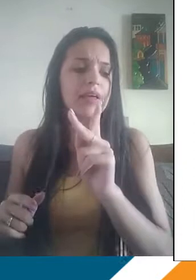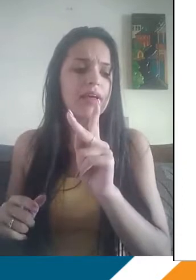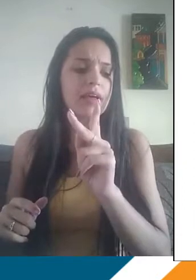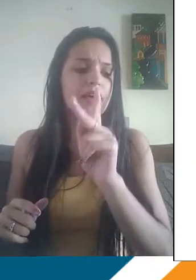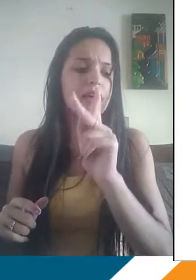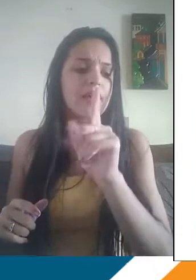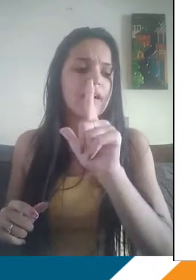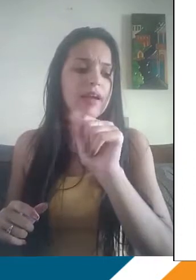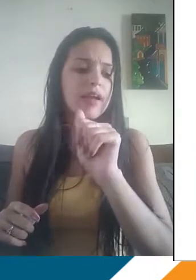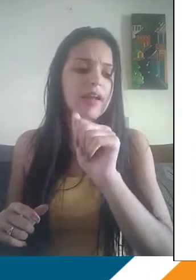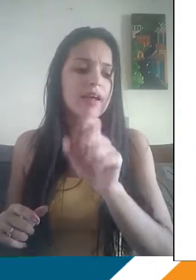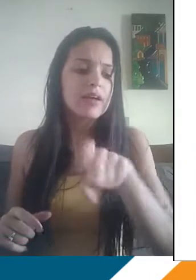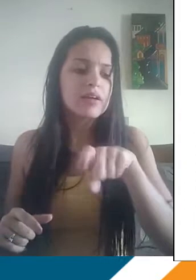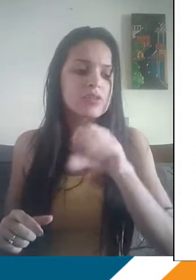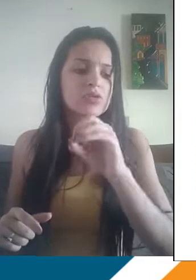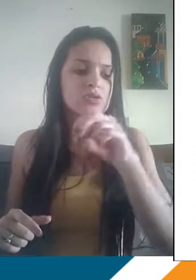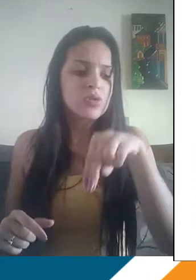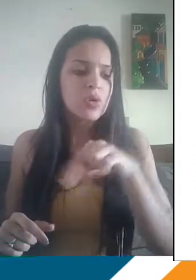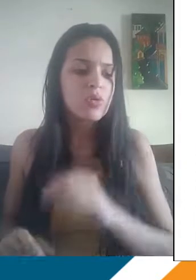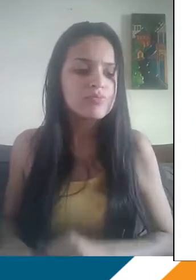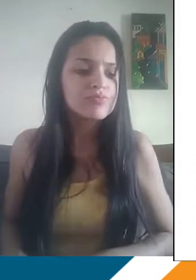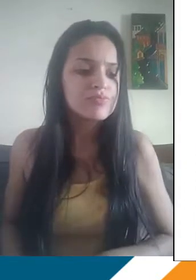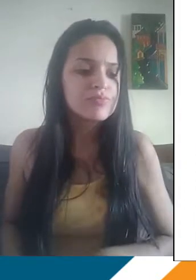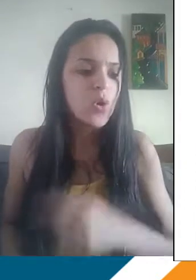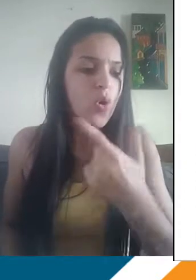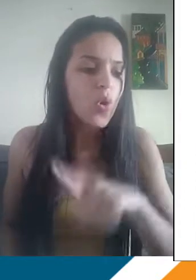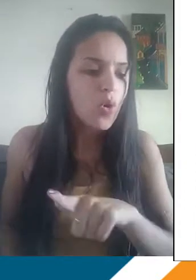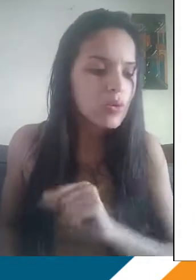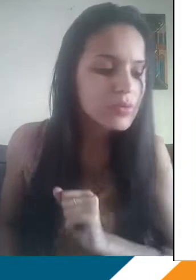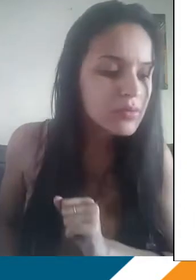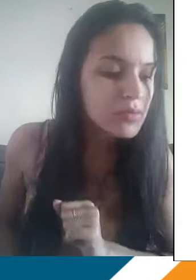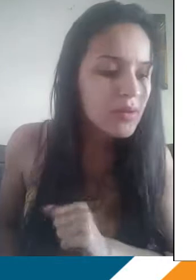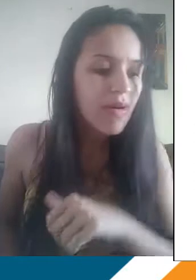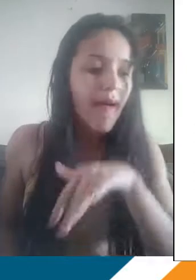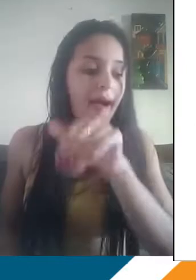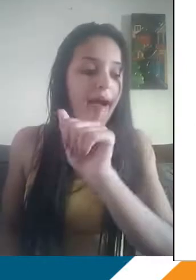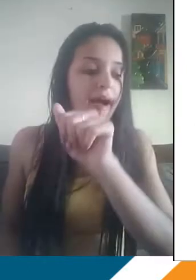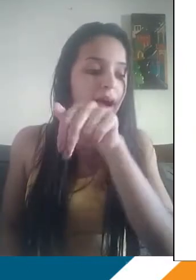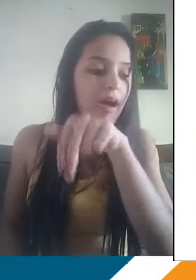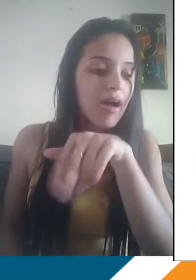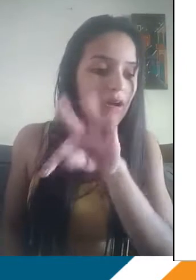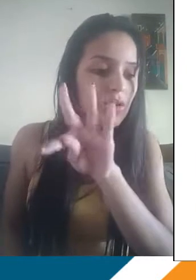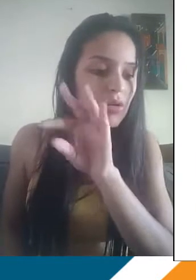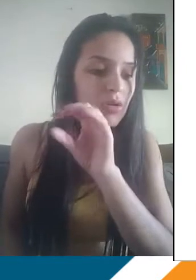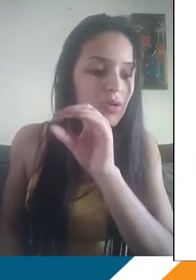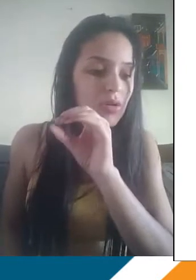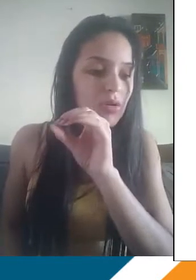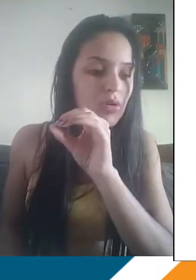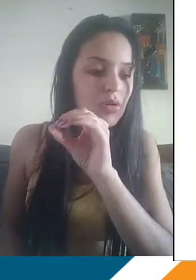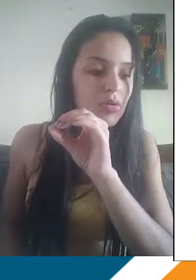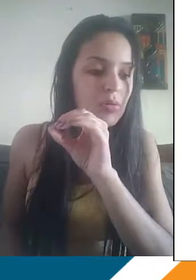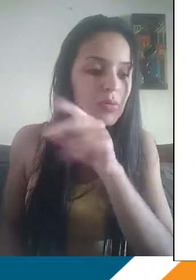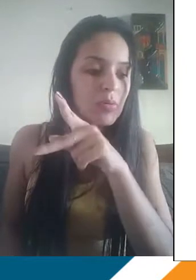Manifesto Antropófago, um outro manifesto muito importante também, foi o Manifesto da Poesia Pau Brasil, todos